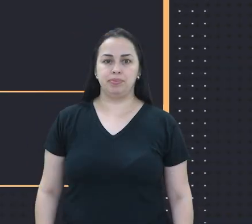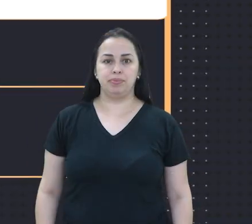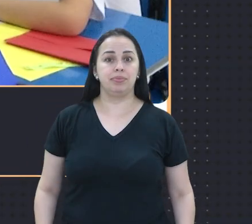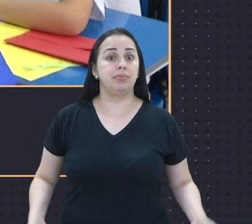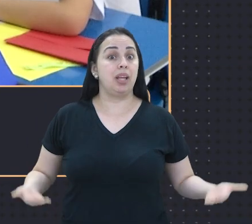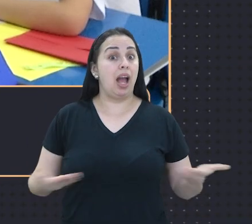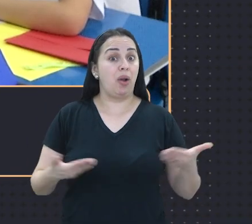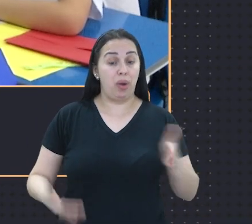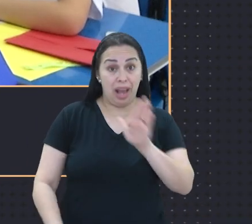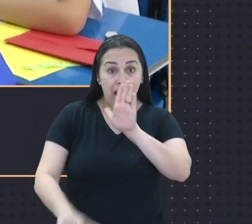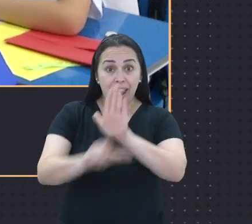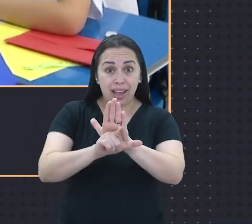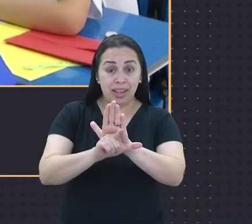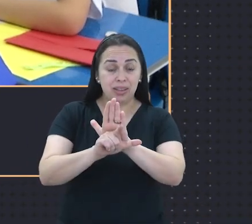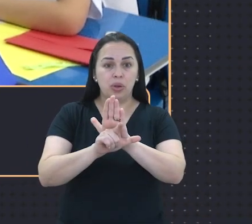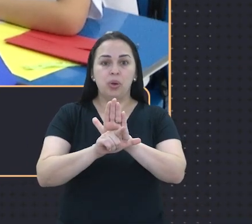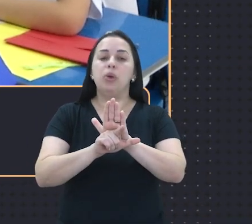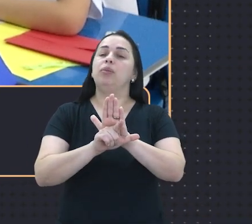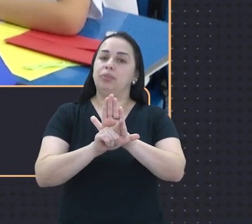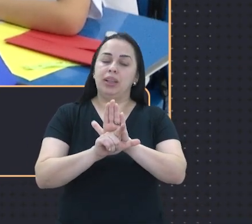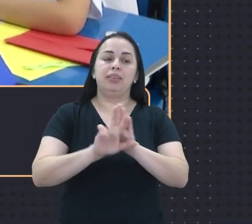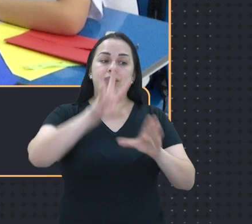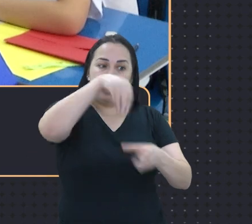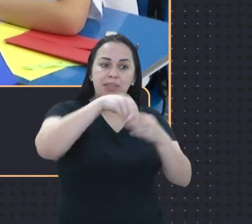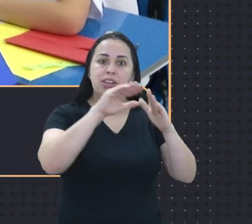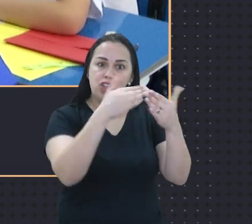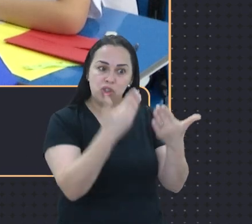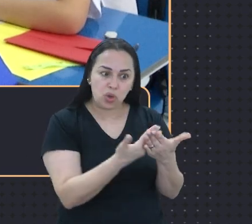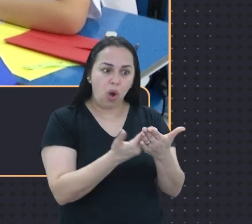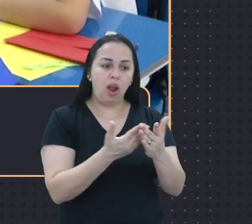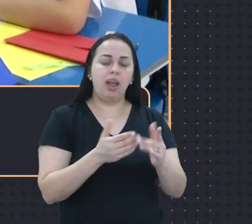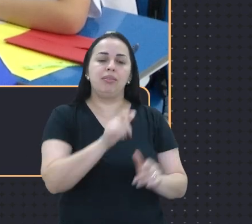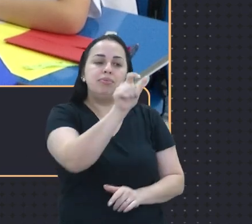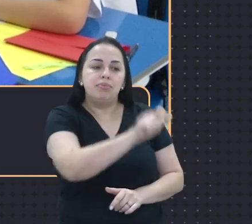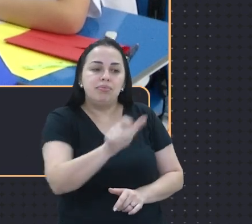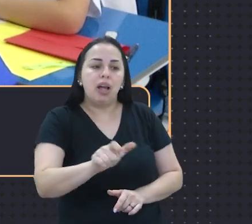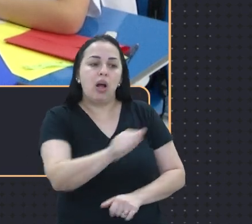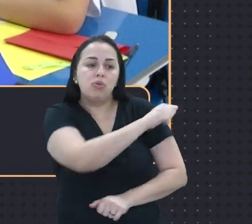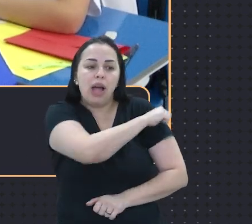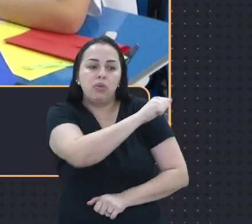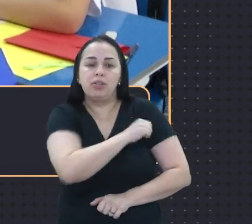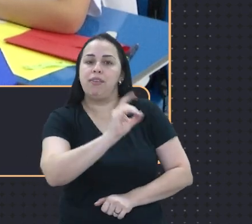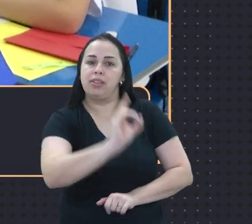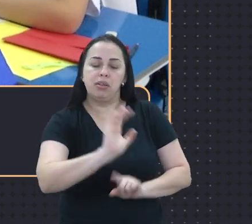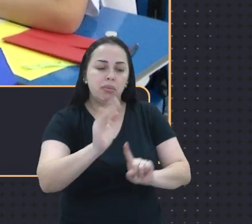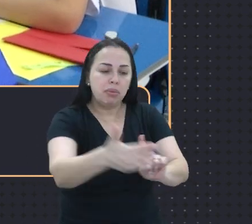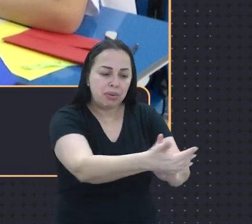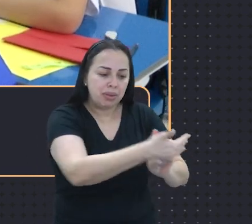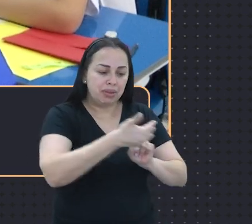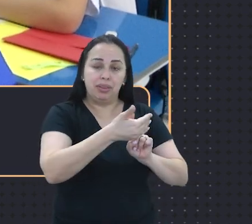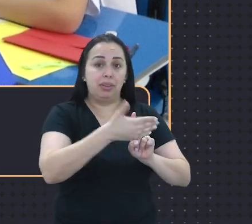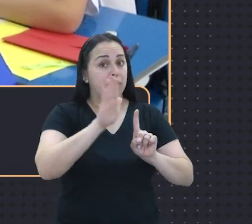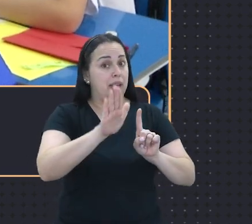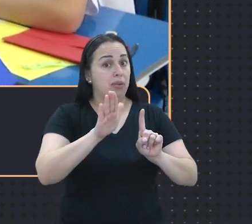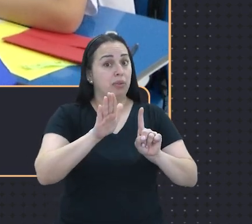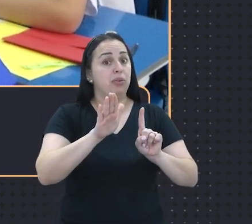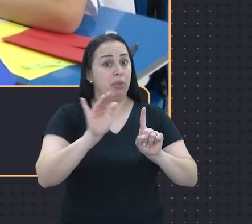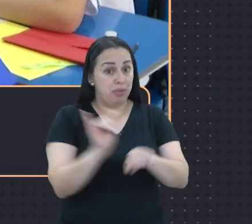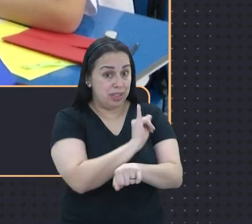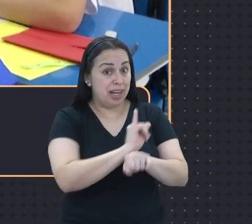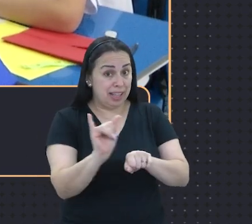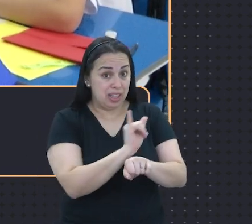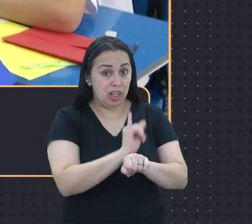Agora é lei o trabalho voltado para o acolhimento de crianças com deficiência na rede municipal de ensino ganhou novas diretrizes a partir